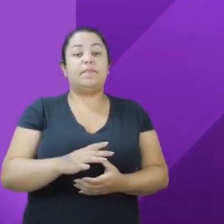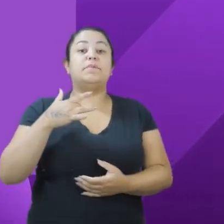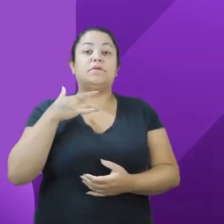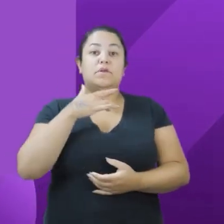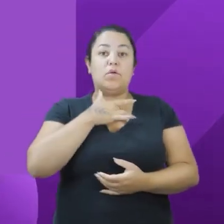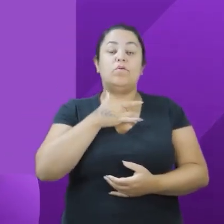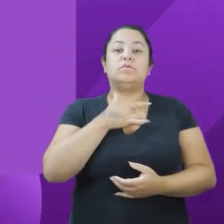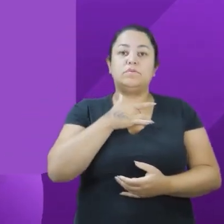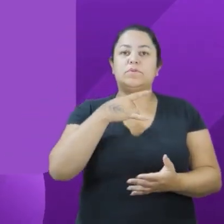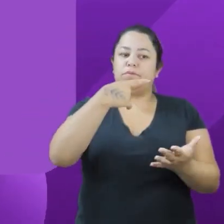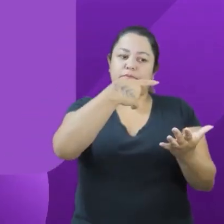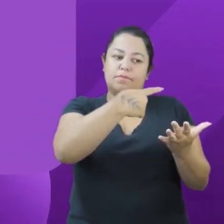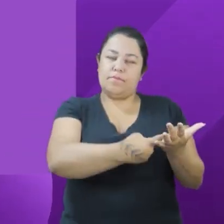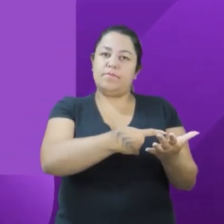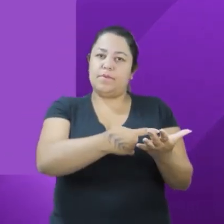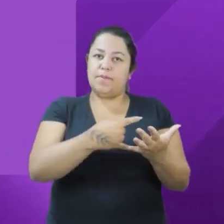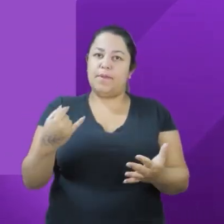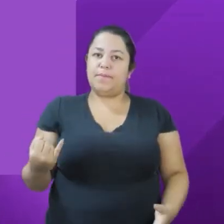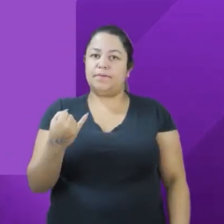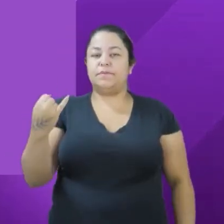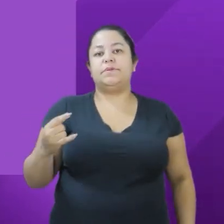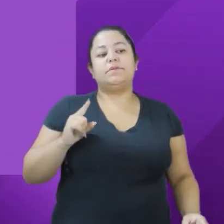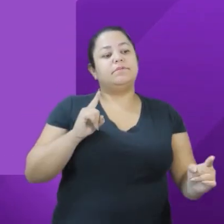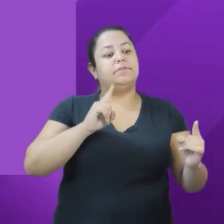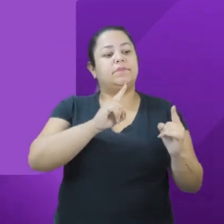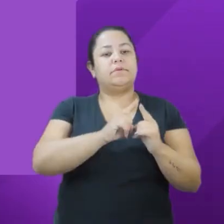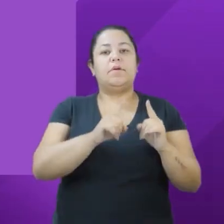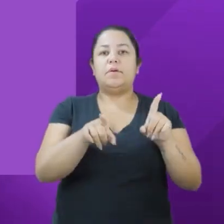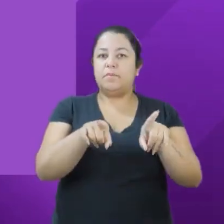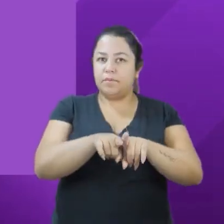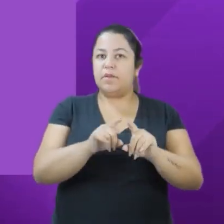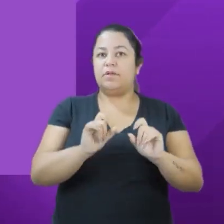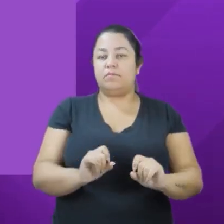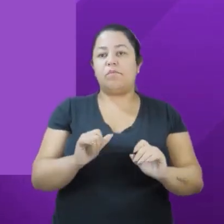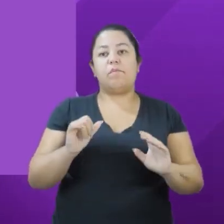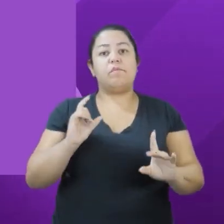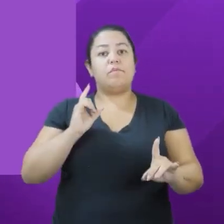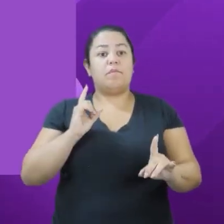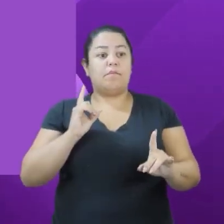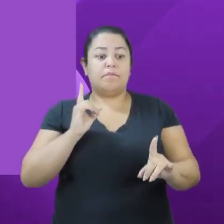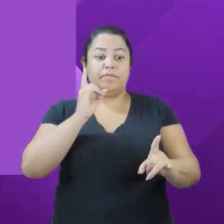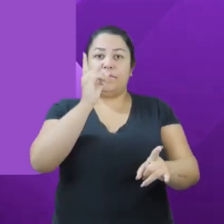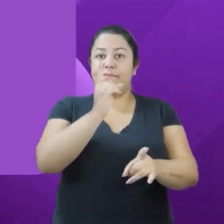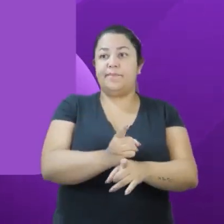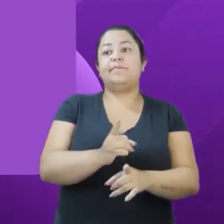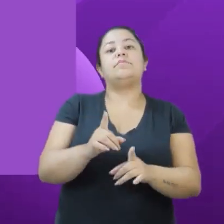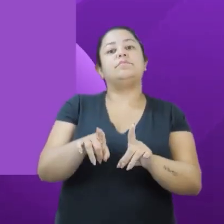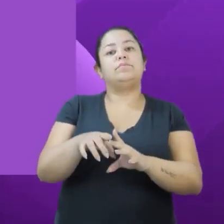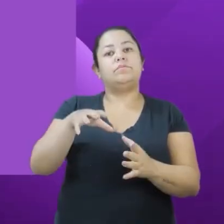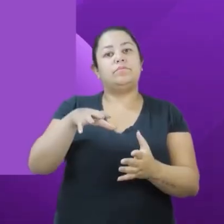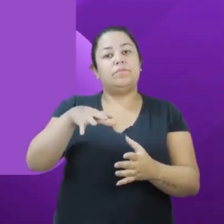que cumpre uma função também fundamental no atendimento, na ponta, na identificação dos territórios, né,